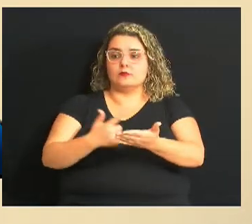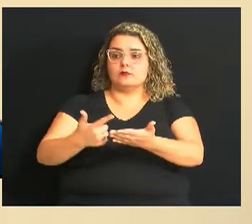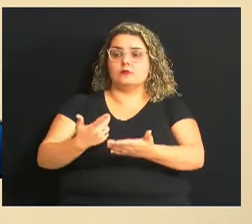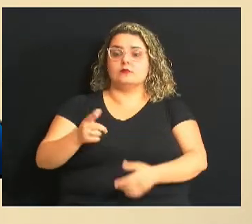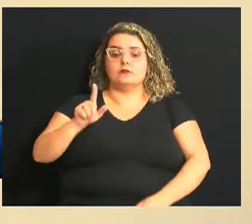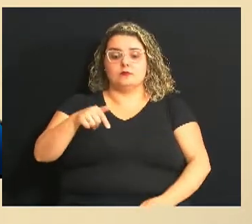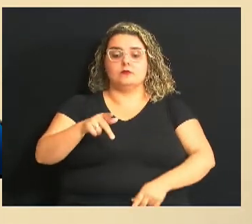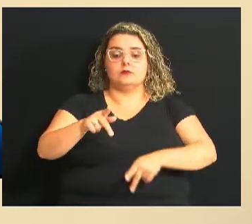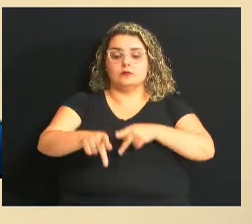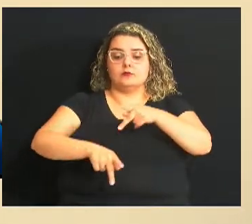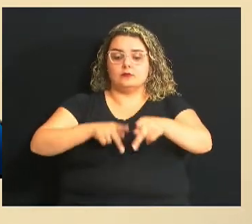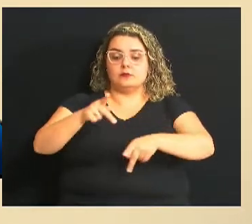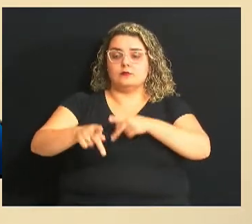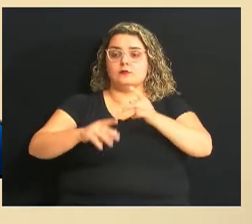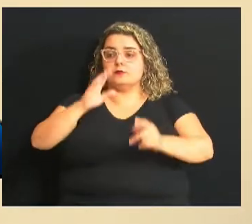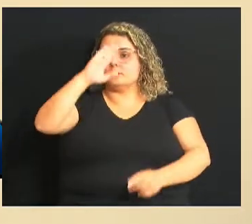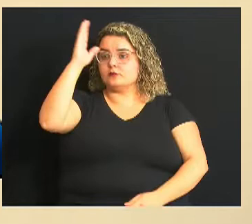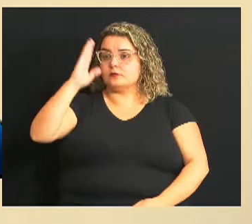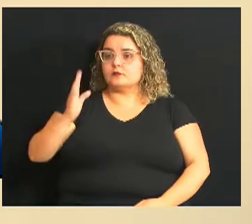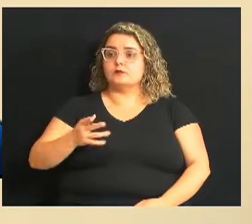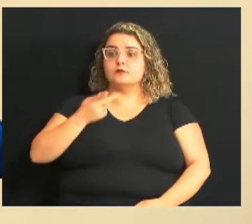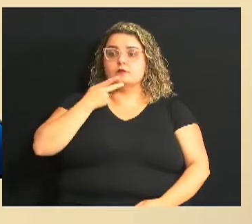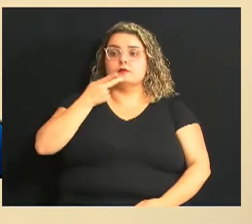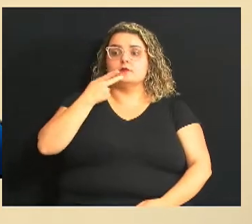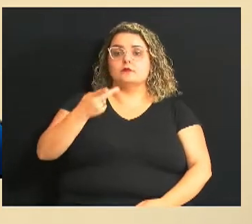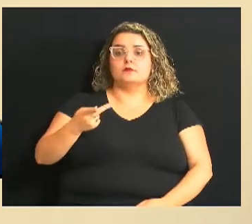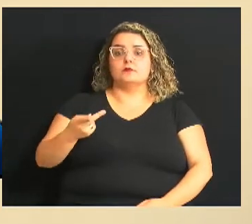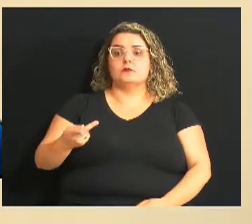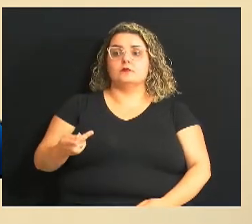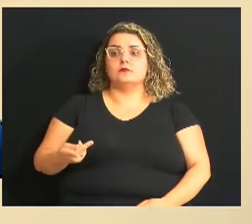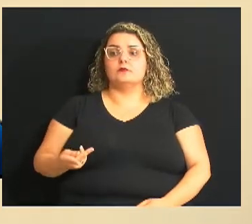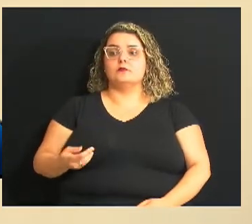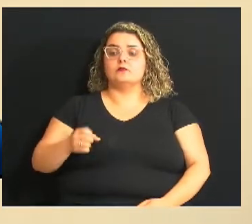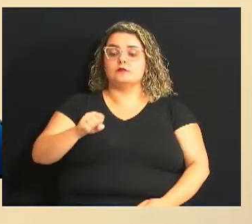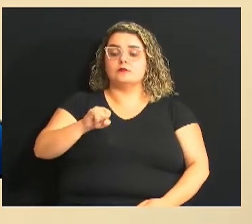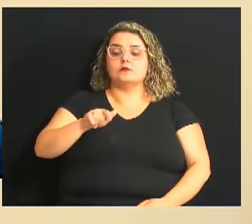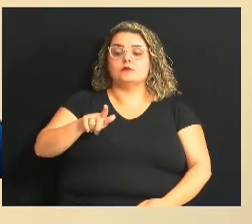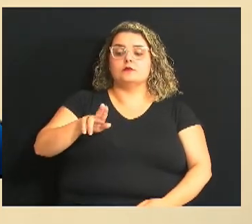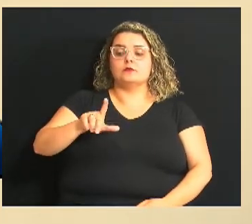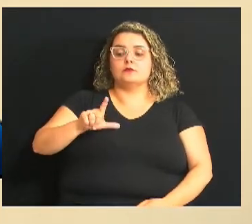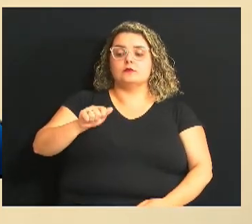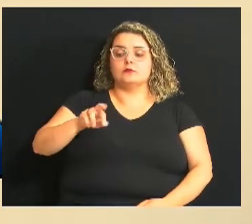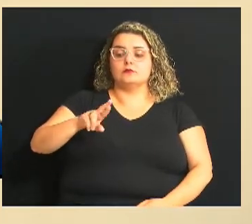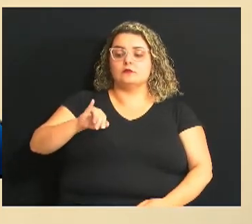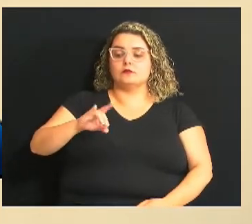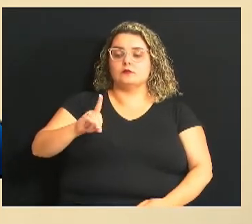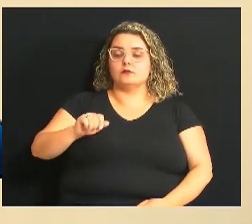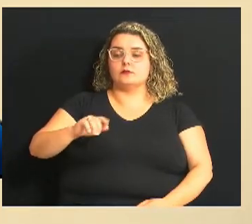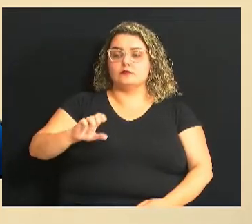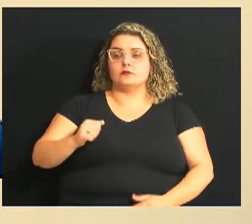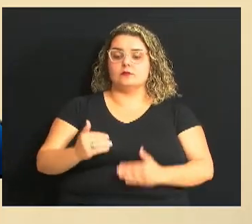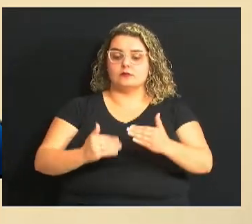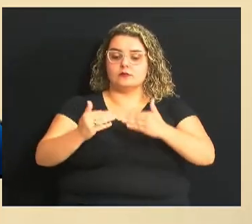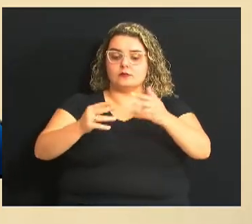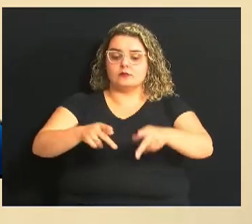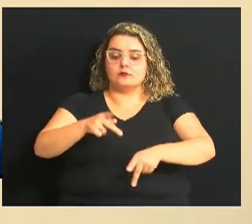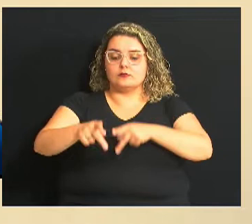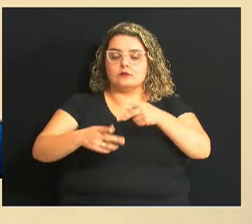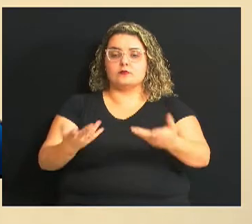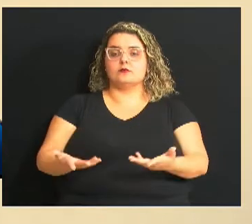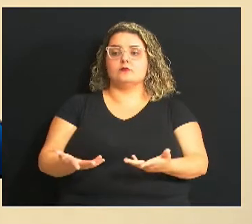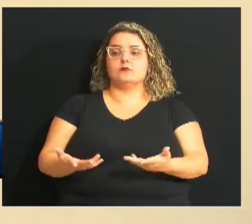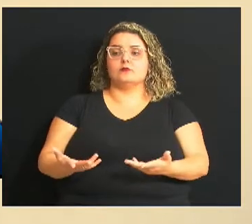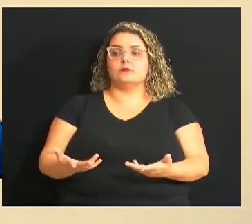Brasileiro, em que ele fala da singularidade de que foi a construção do povo brasileiro,